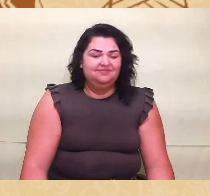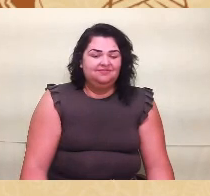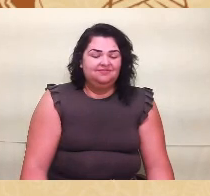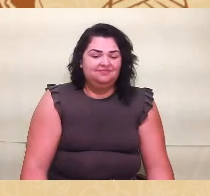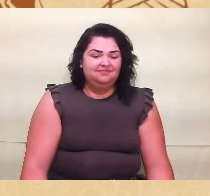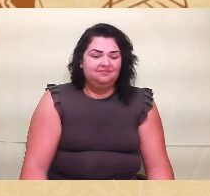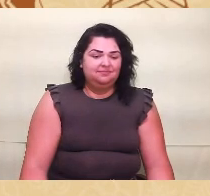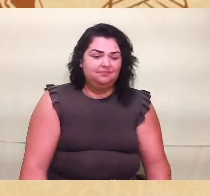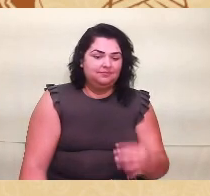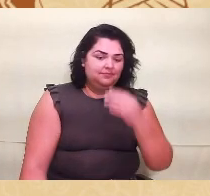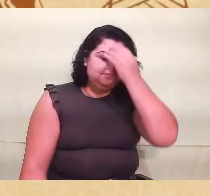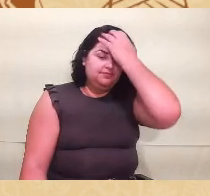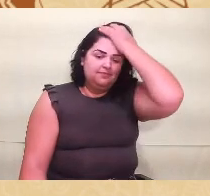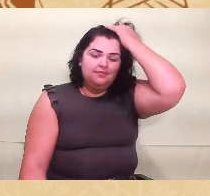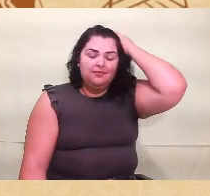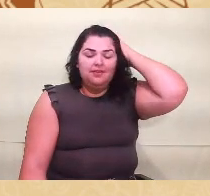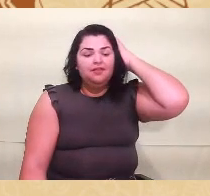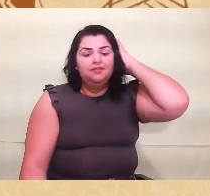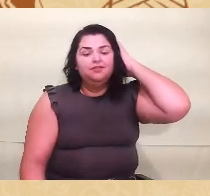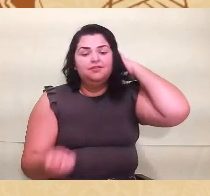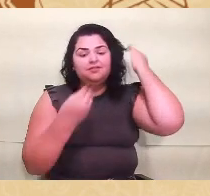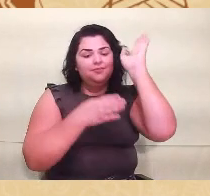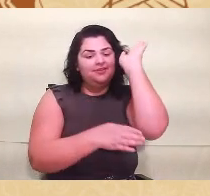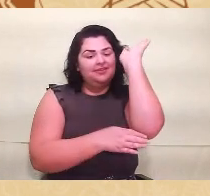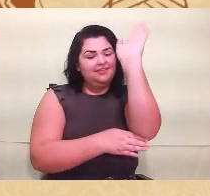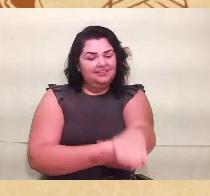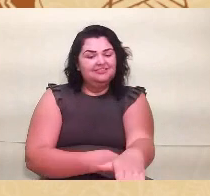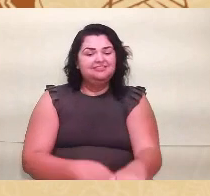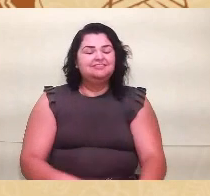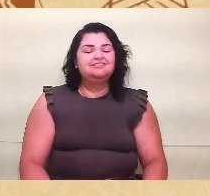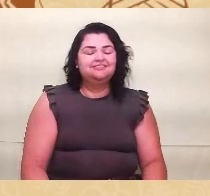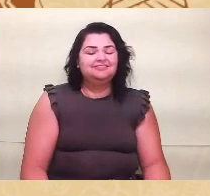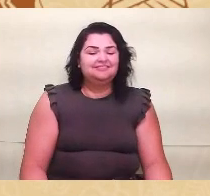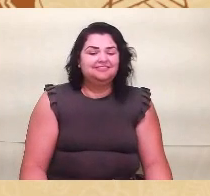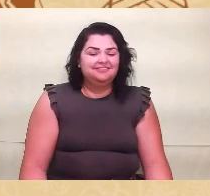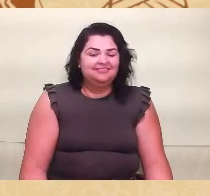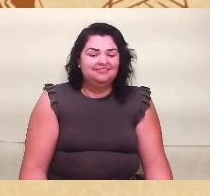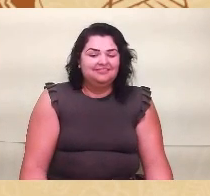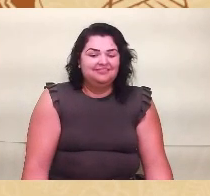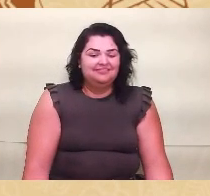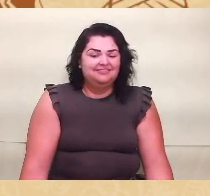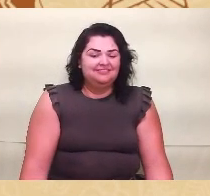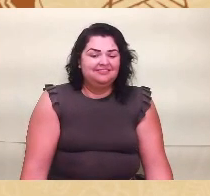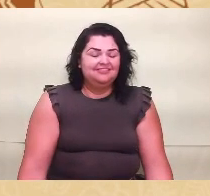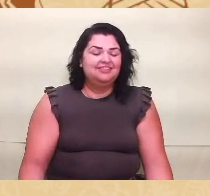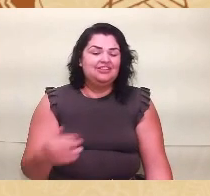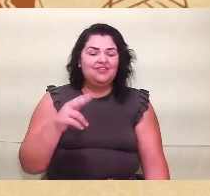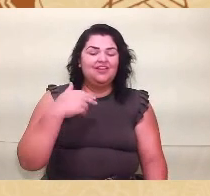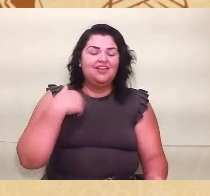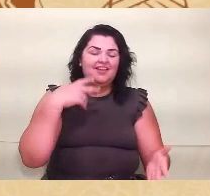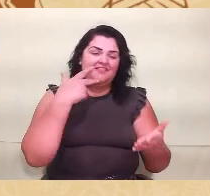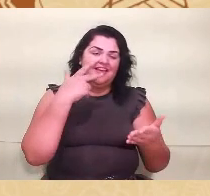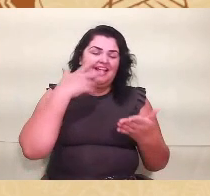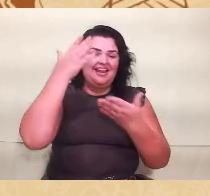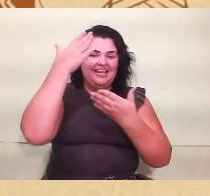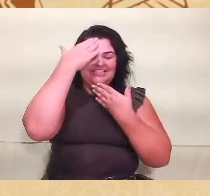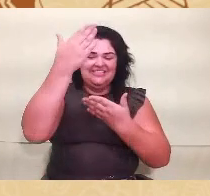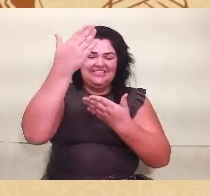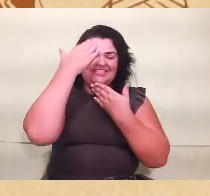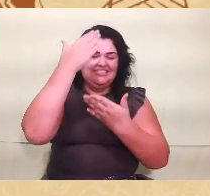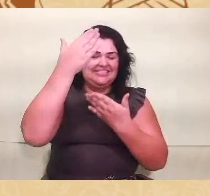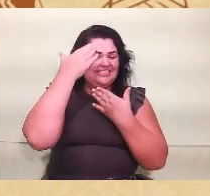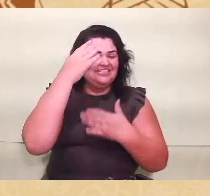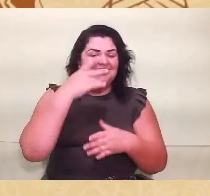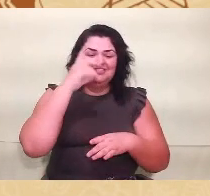Boa tarde. Boa tarde. Eu nunca vou terminar de agradecer à Comissão de Direitos Humanos